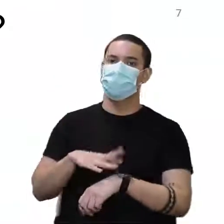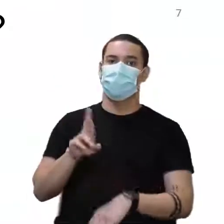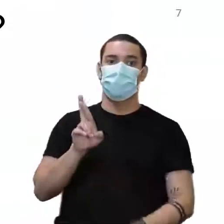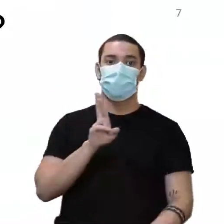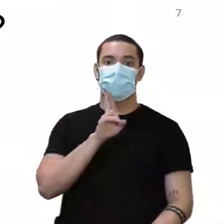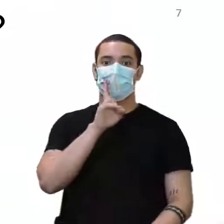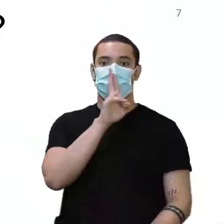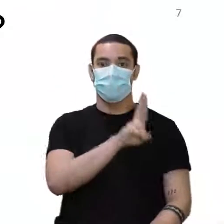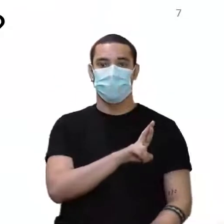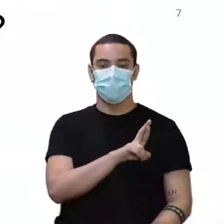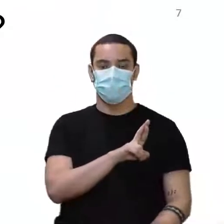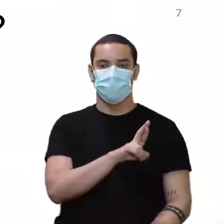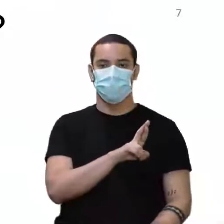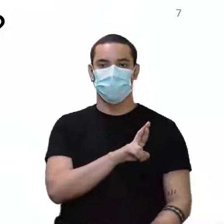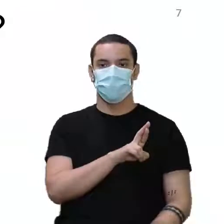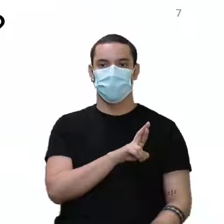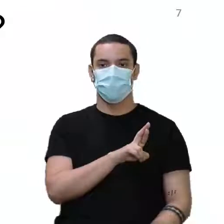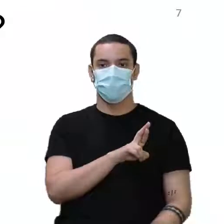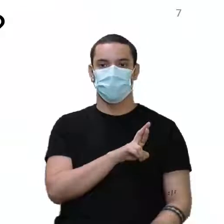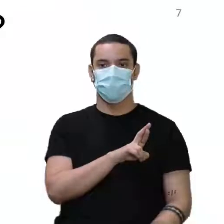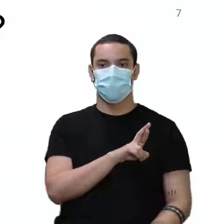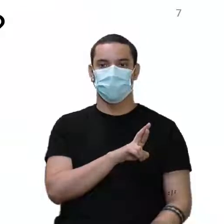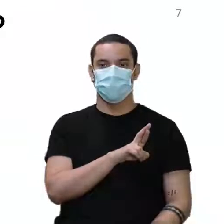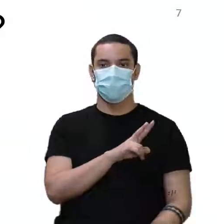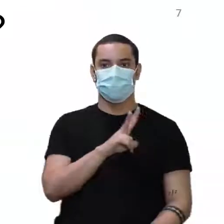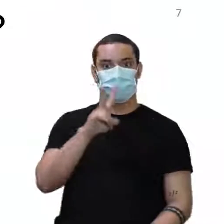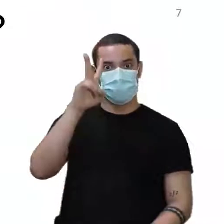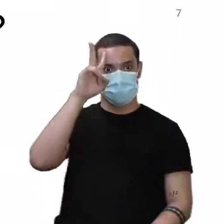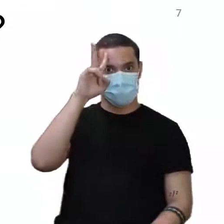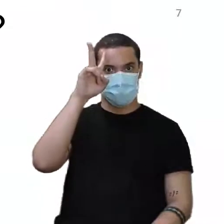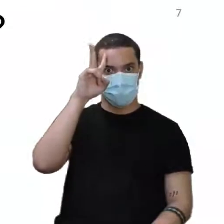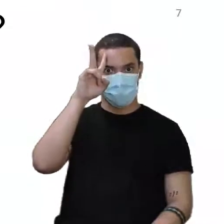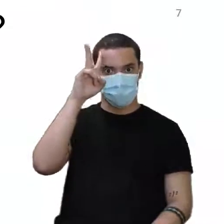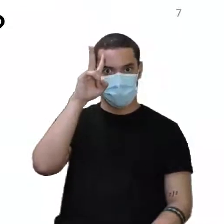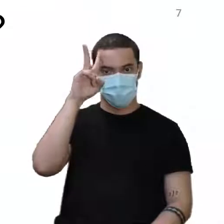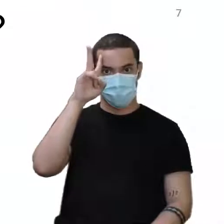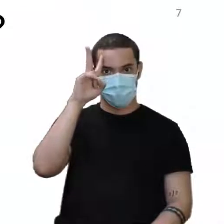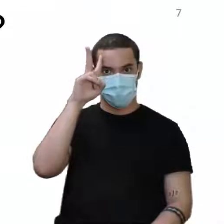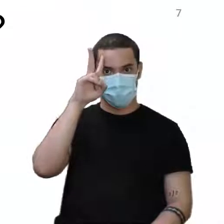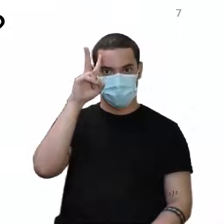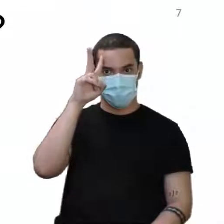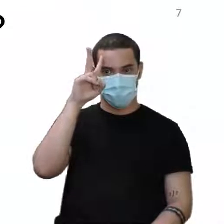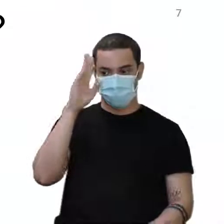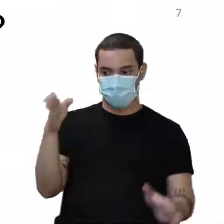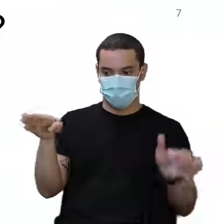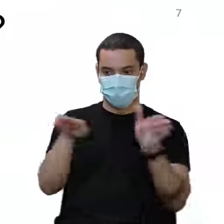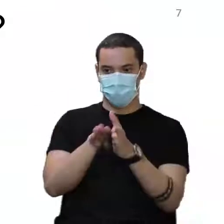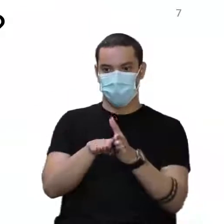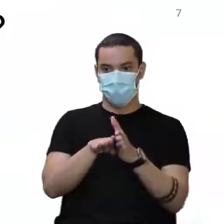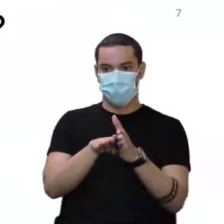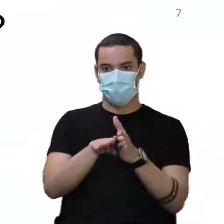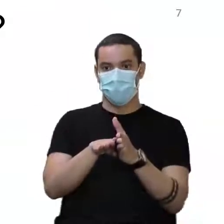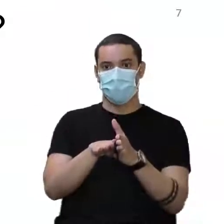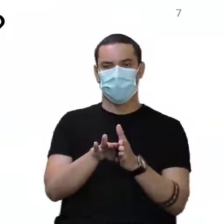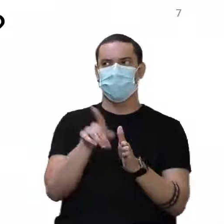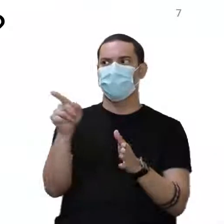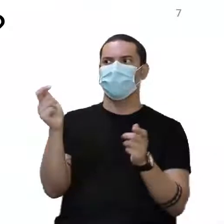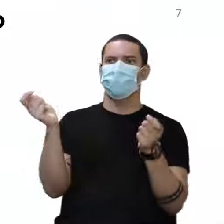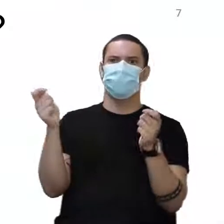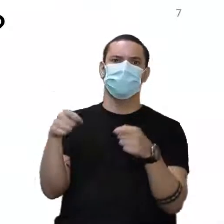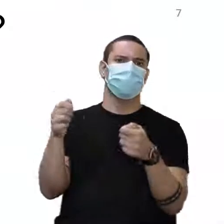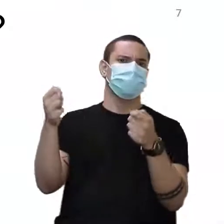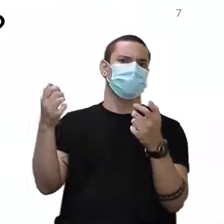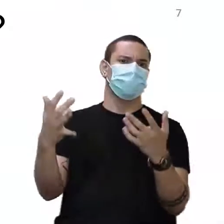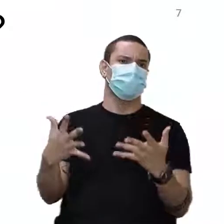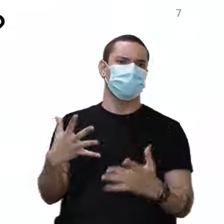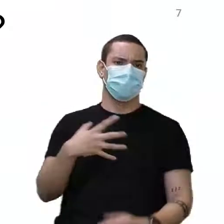Since Monday. Desde segunda-feira, desde segunda-feira. Ela também podia falar de uma